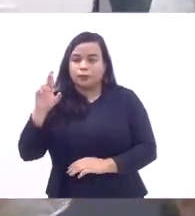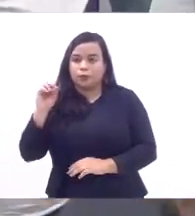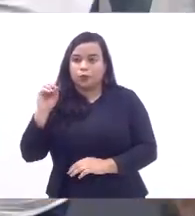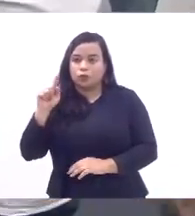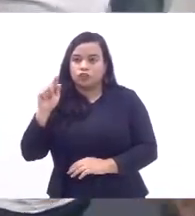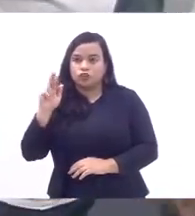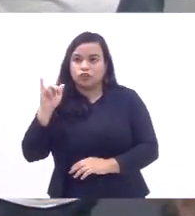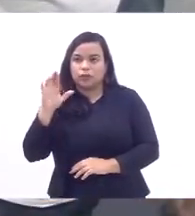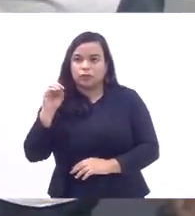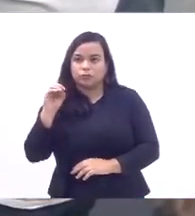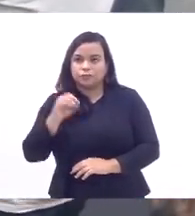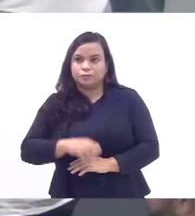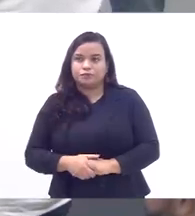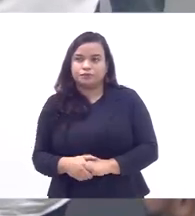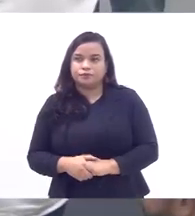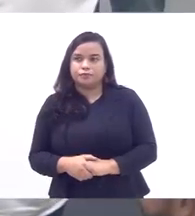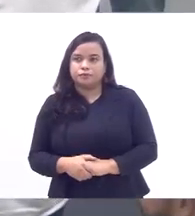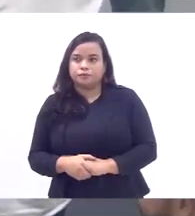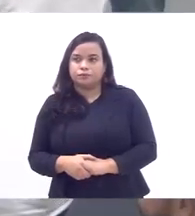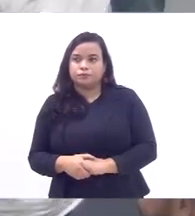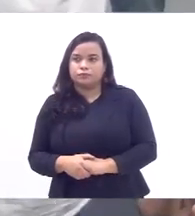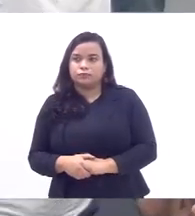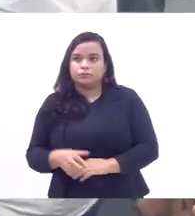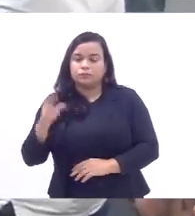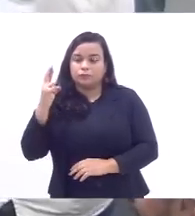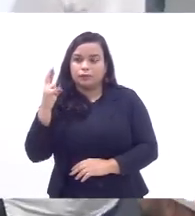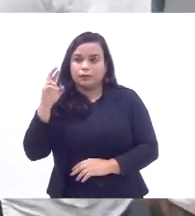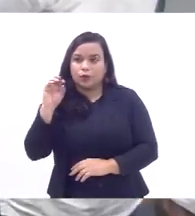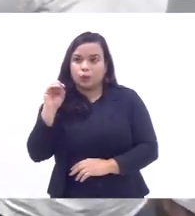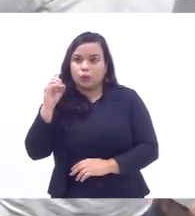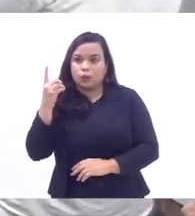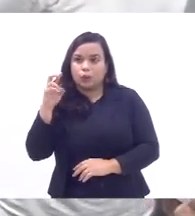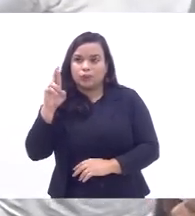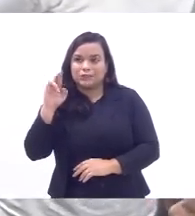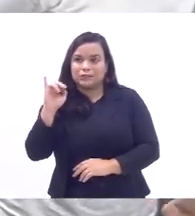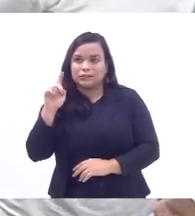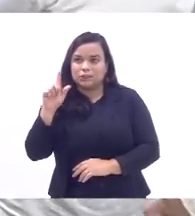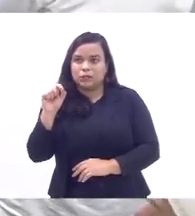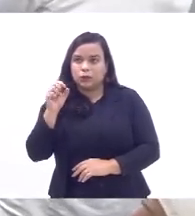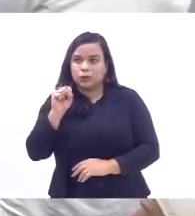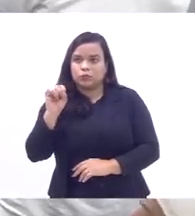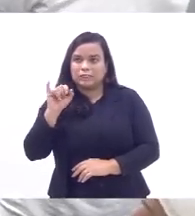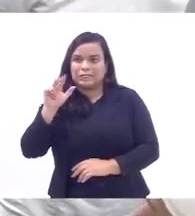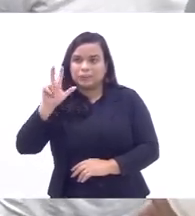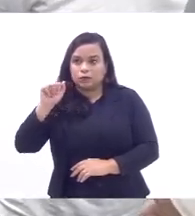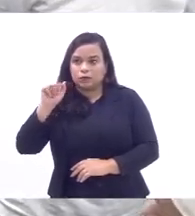Rogério Brito dos Santos, Rodrigo Silva Cruz,